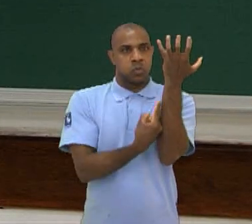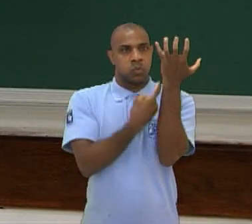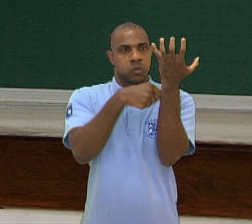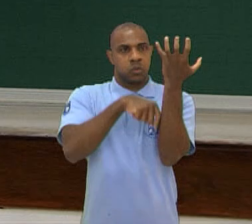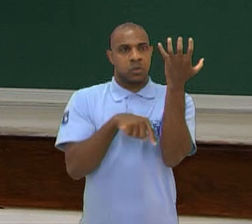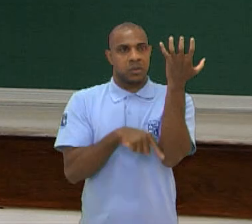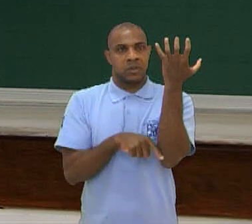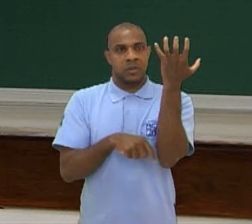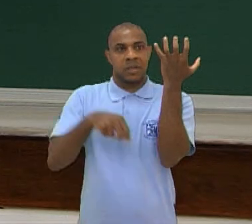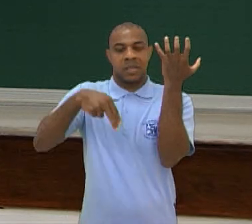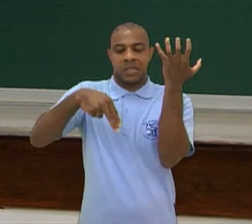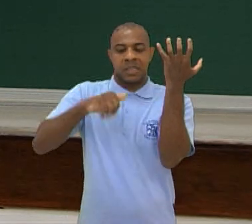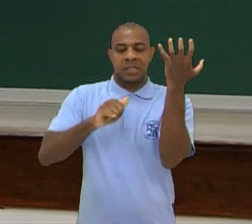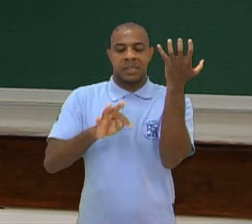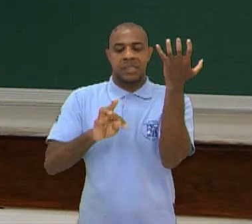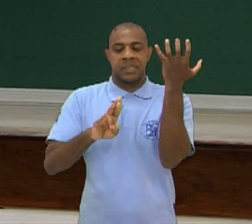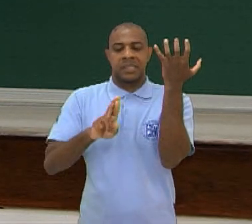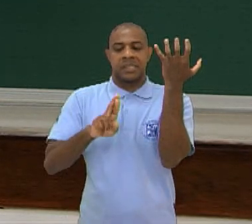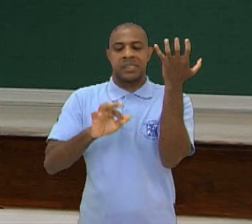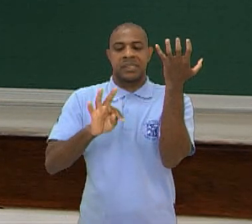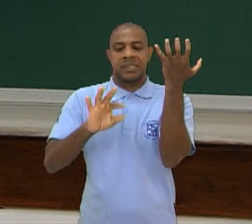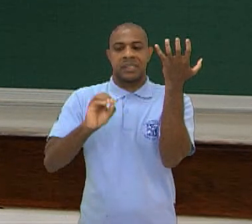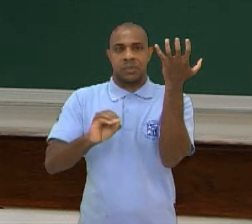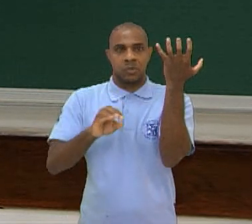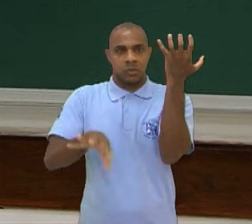nitrito, converteu em nitrato,